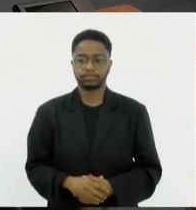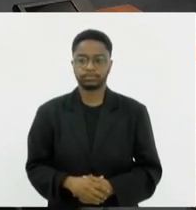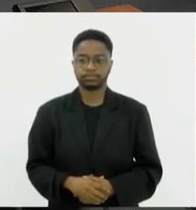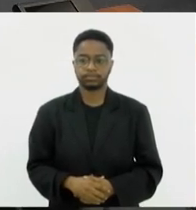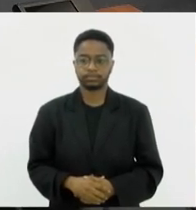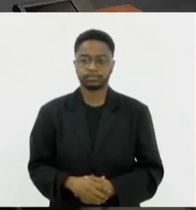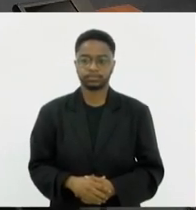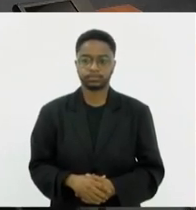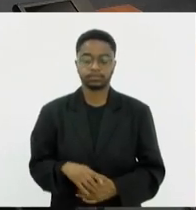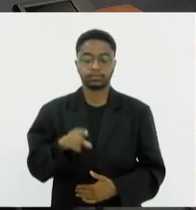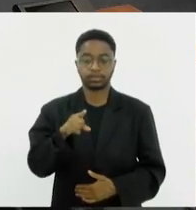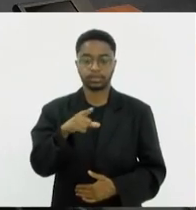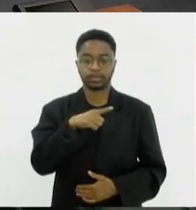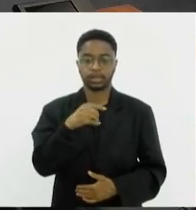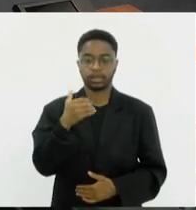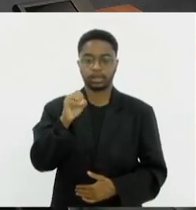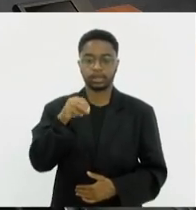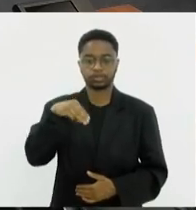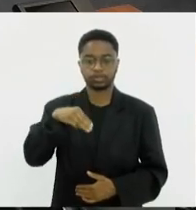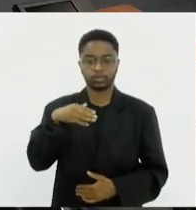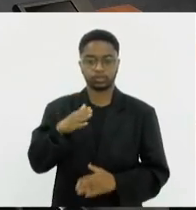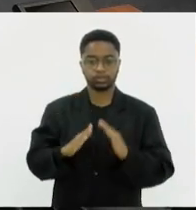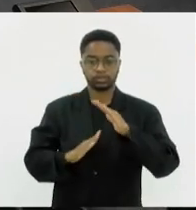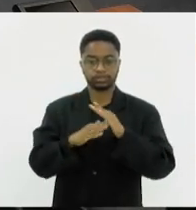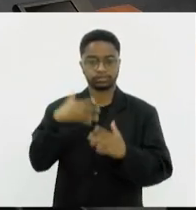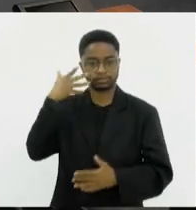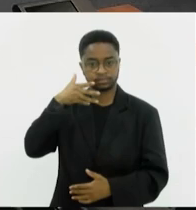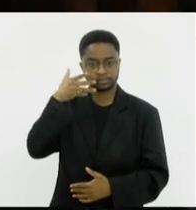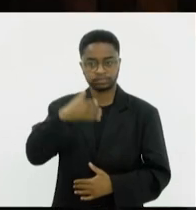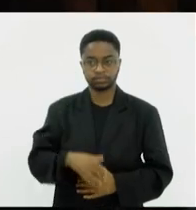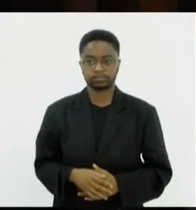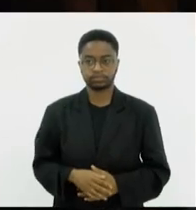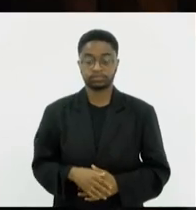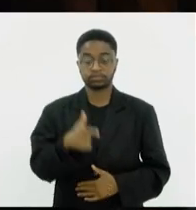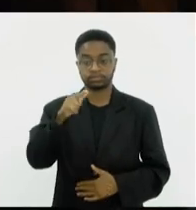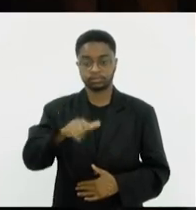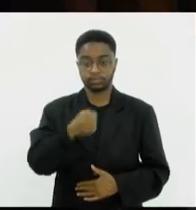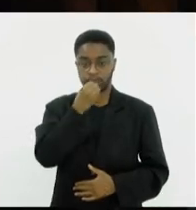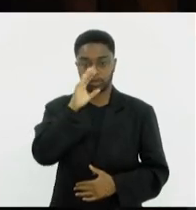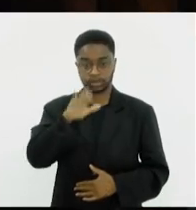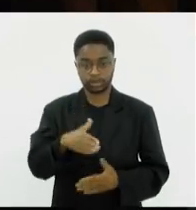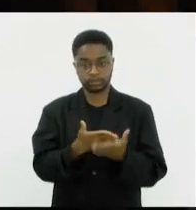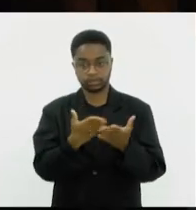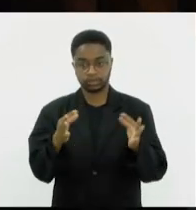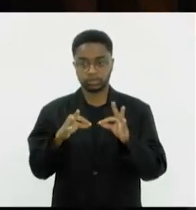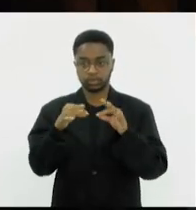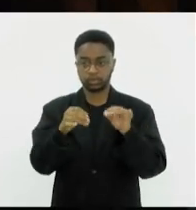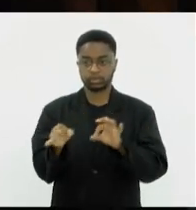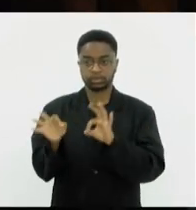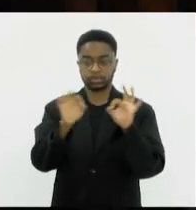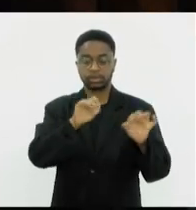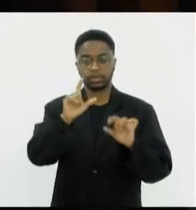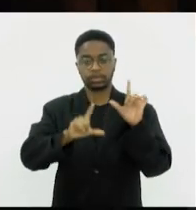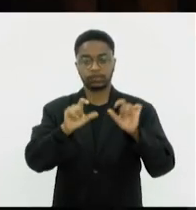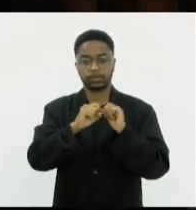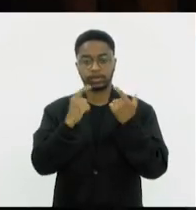Vossa Excelência dispõe de 10 minutos. Mais uma vez, boa tarde a todos que nos acompanham pela TV